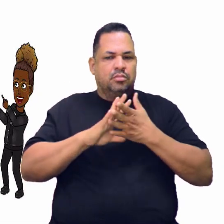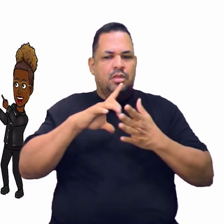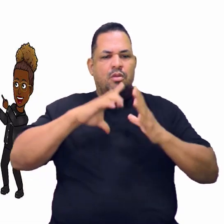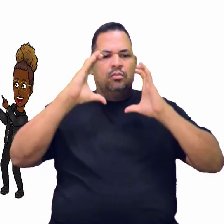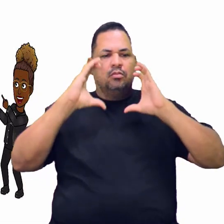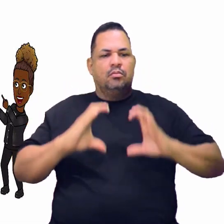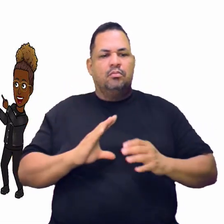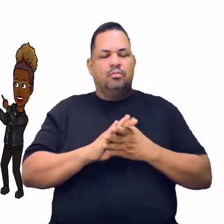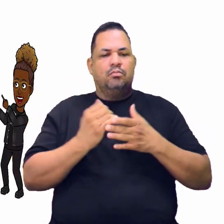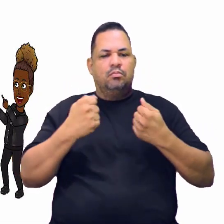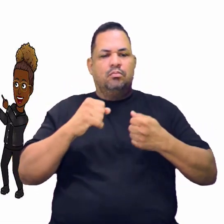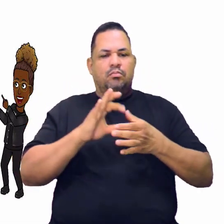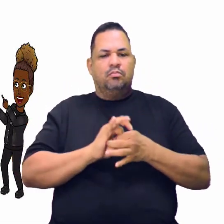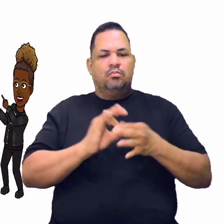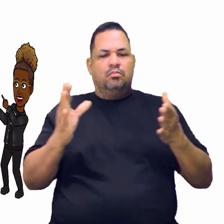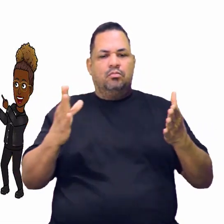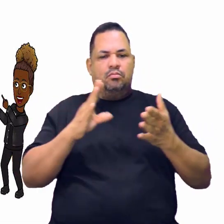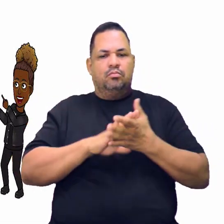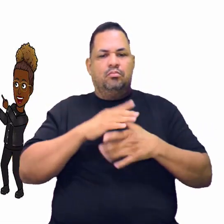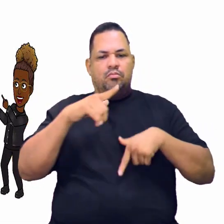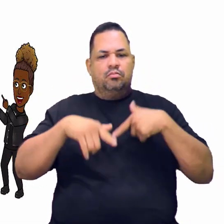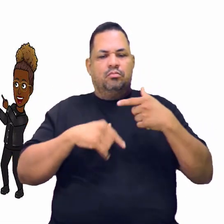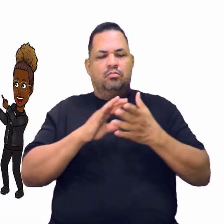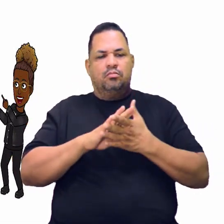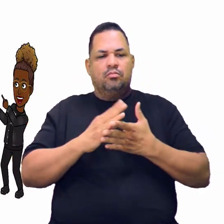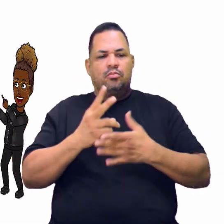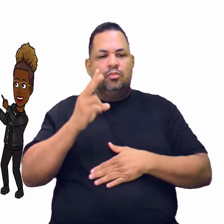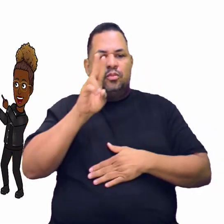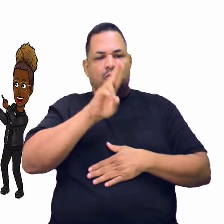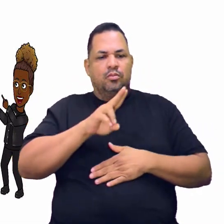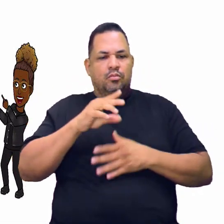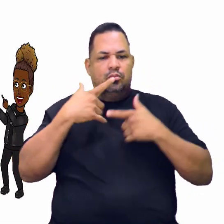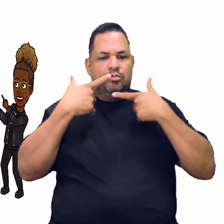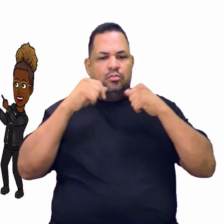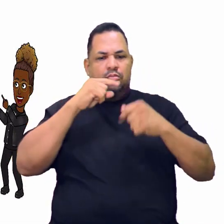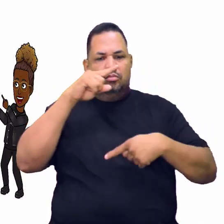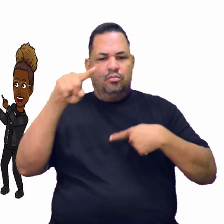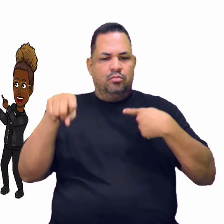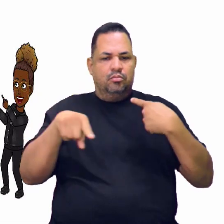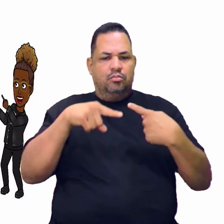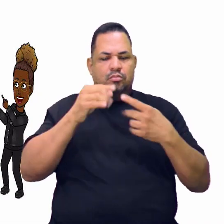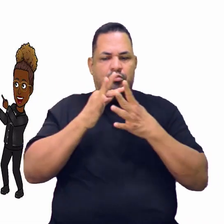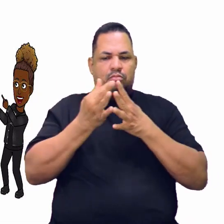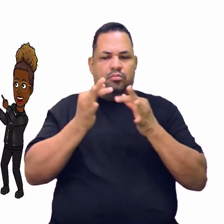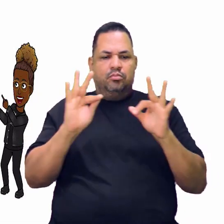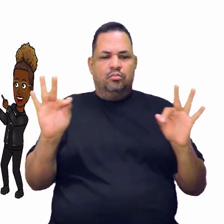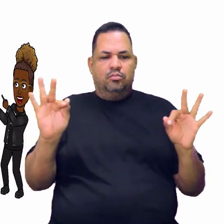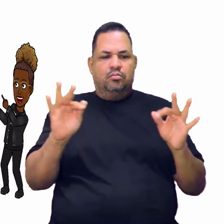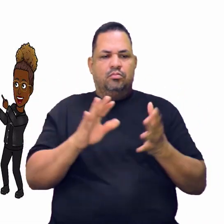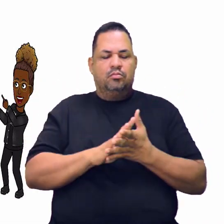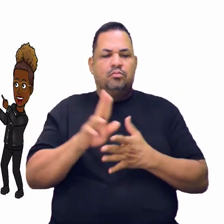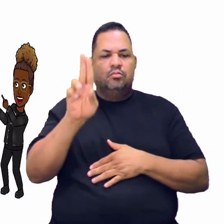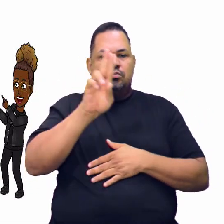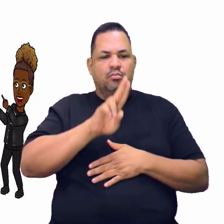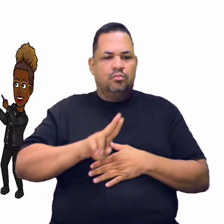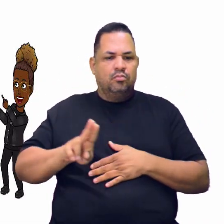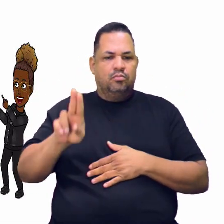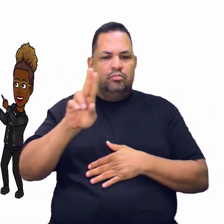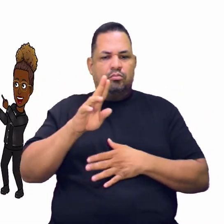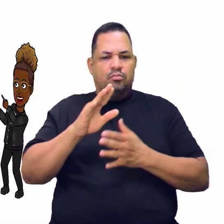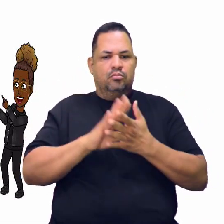permite a liberdade de atuação ao leitor, utiliza a linguagem objetiva e simples,